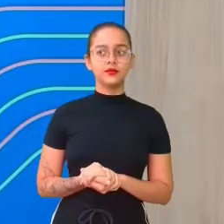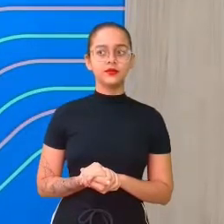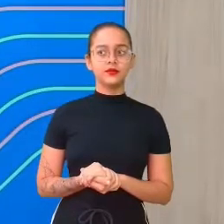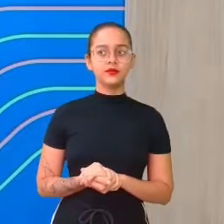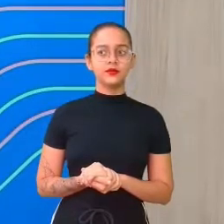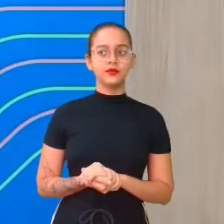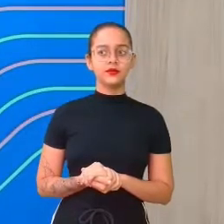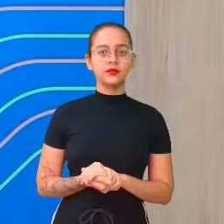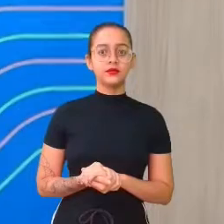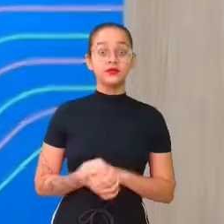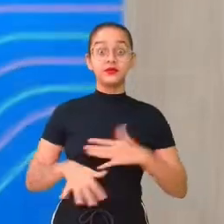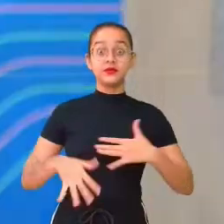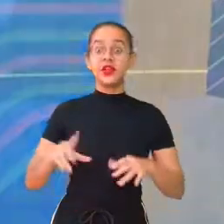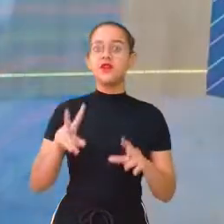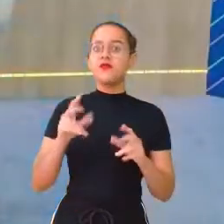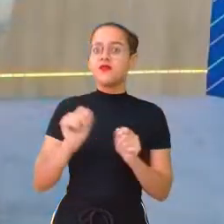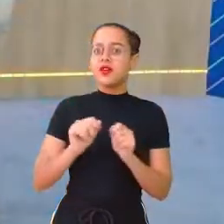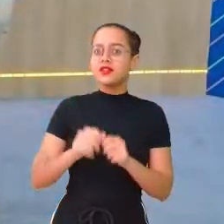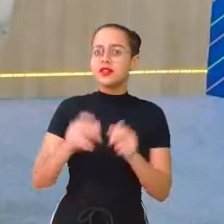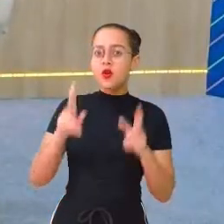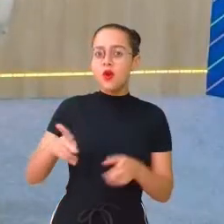Eita, vou fazer feito o Jô Soares.